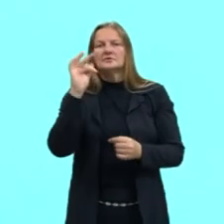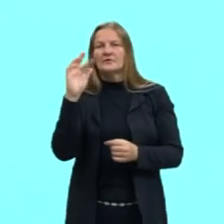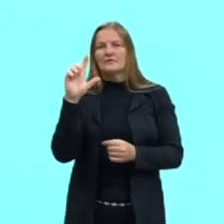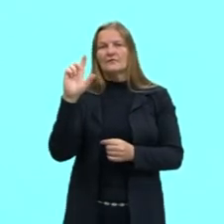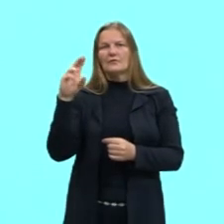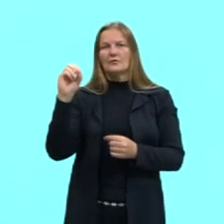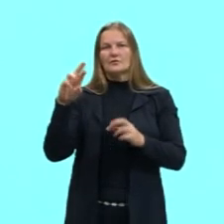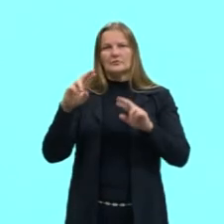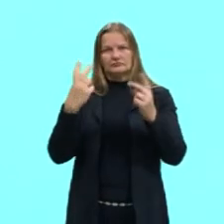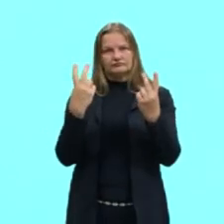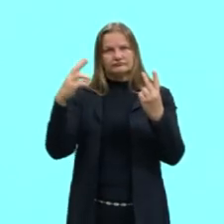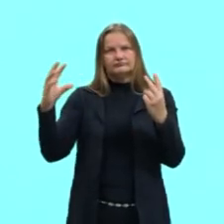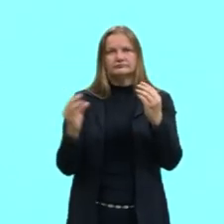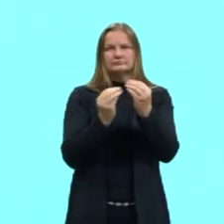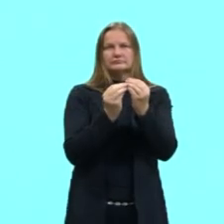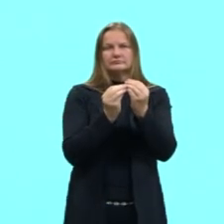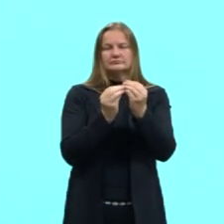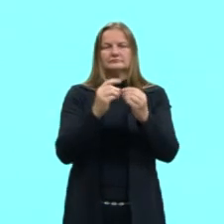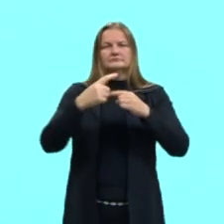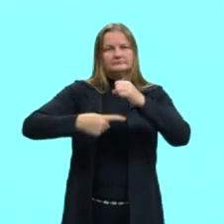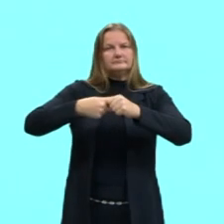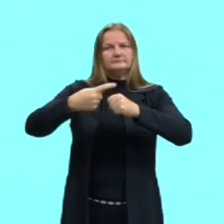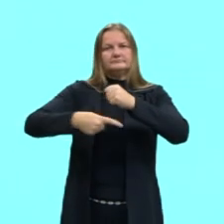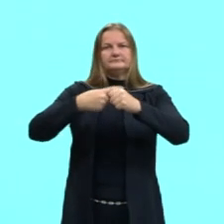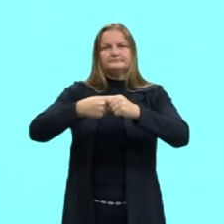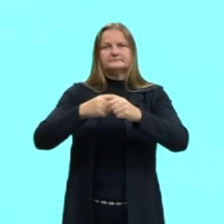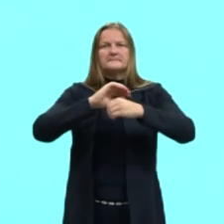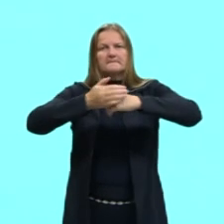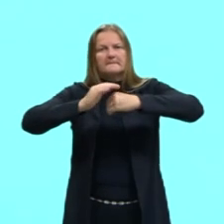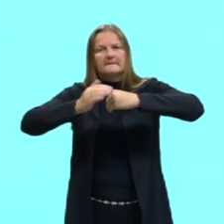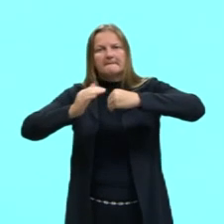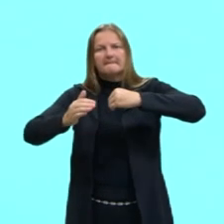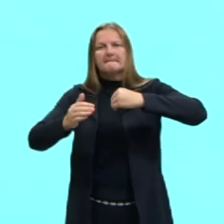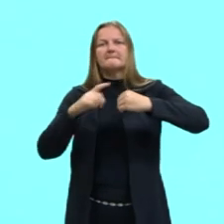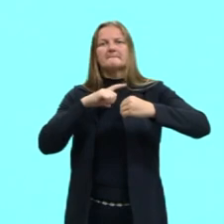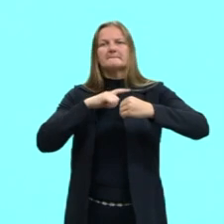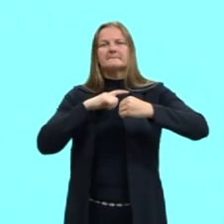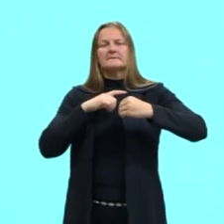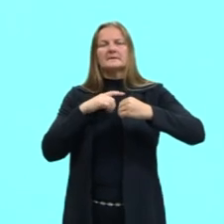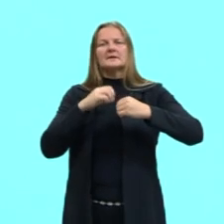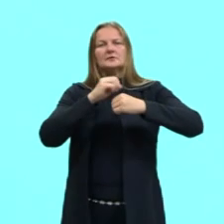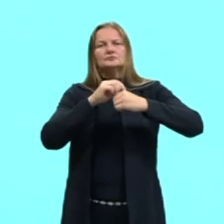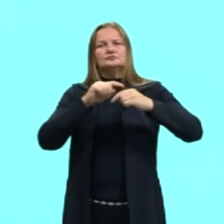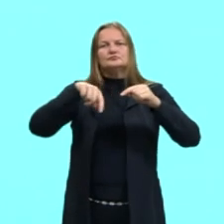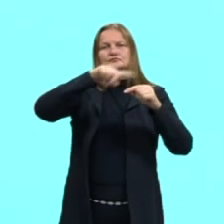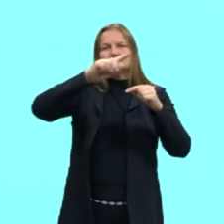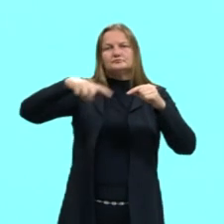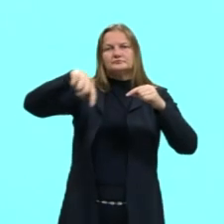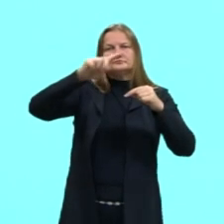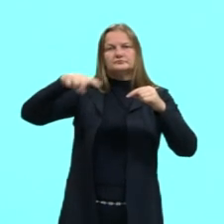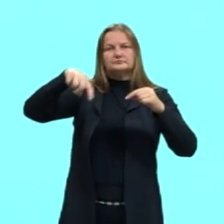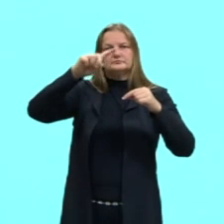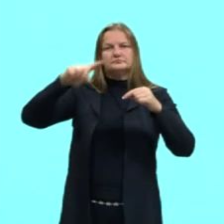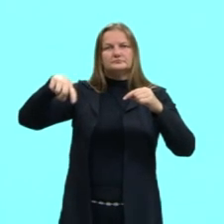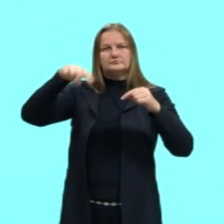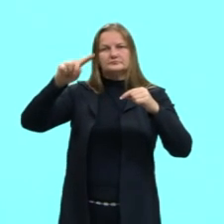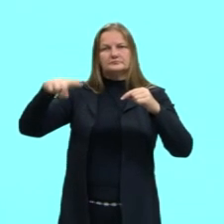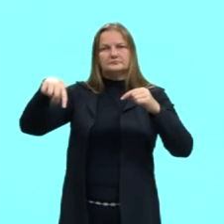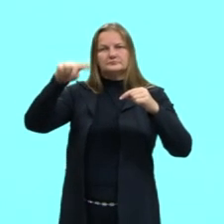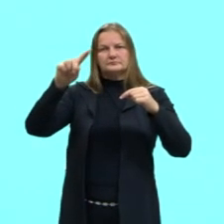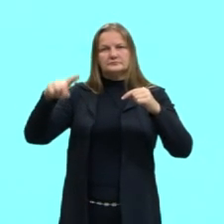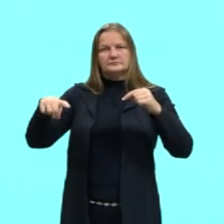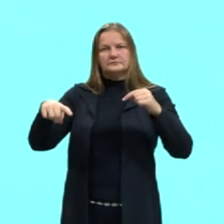dois átomos halogênio furo então diz a quantidade camada de valência traz a distribuição eletrônica da camada de valência 2s 2